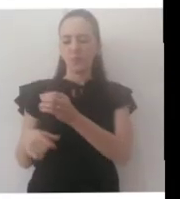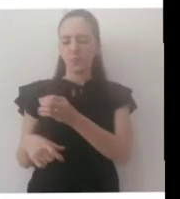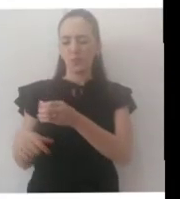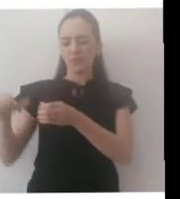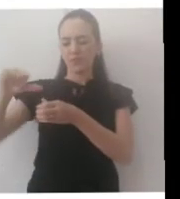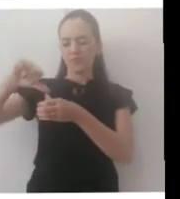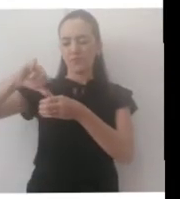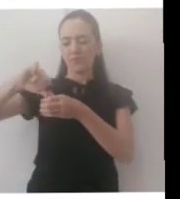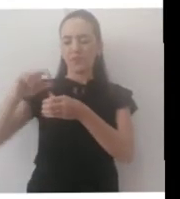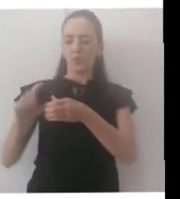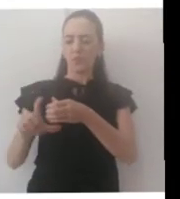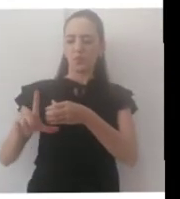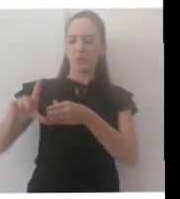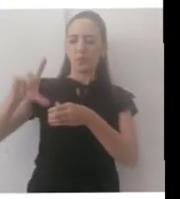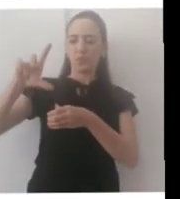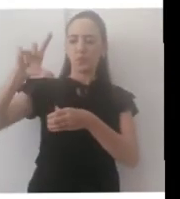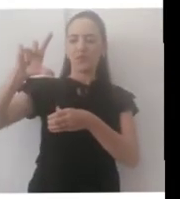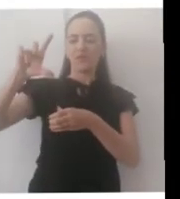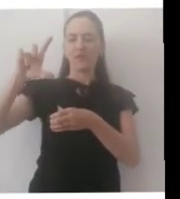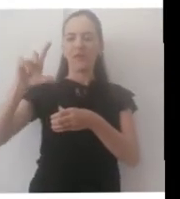as quantidades...